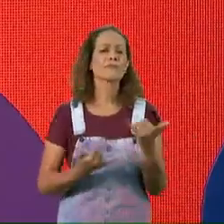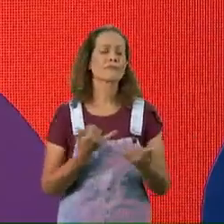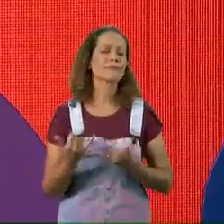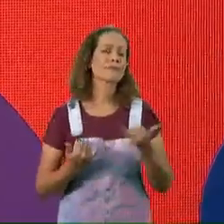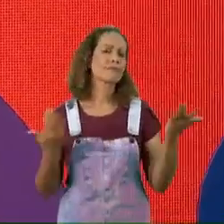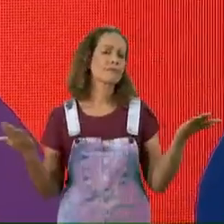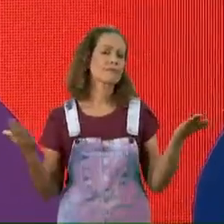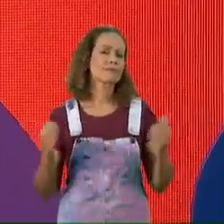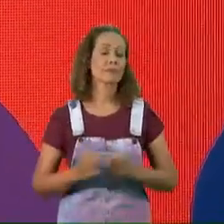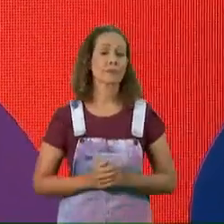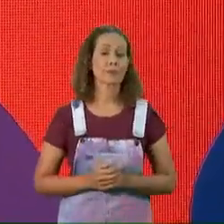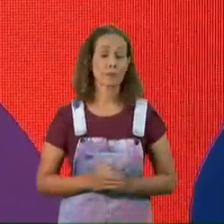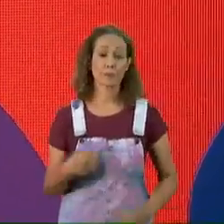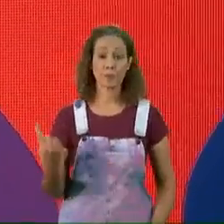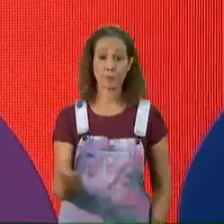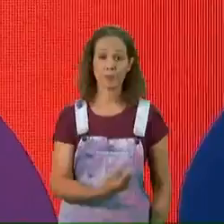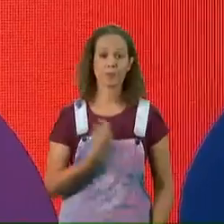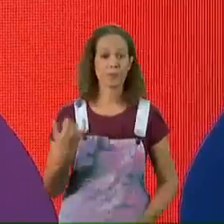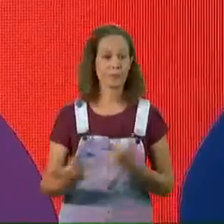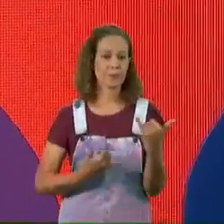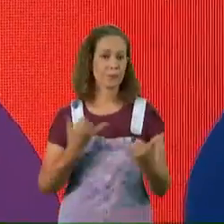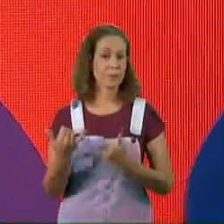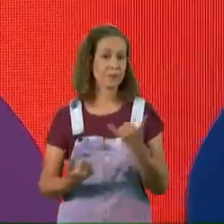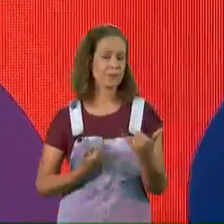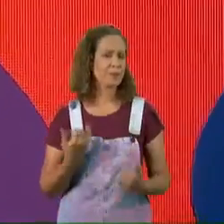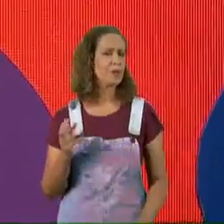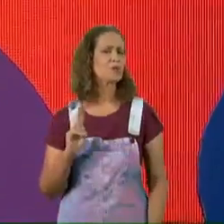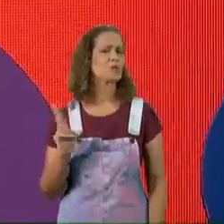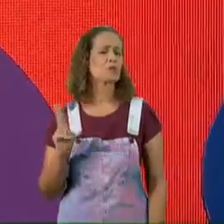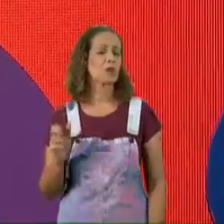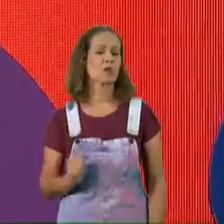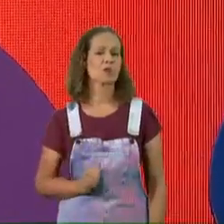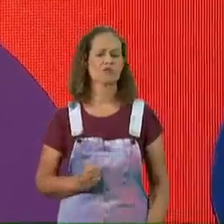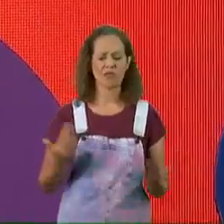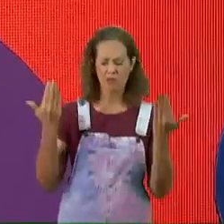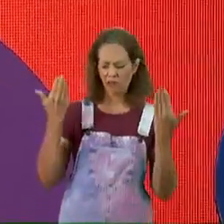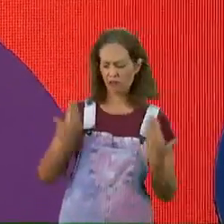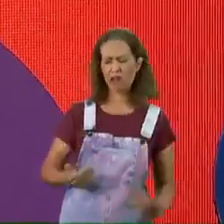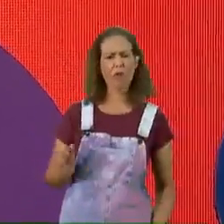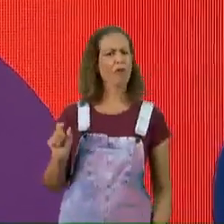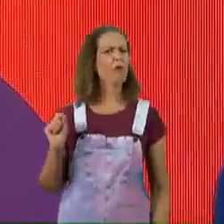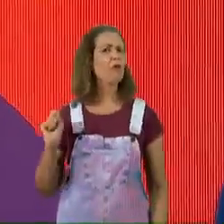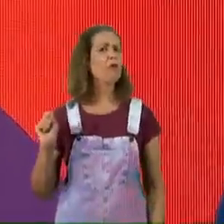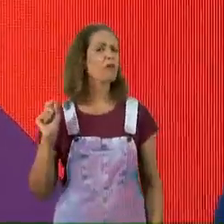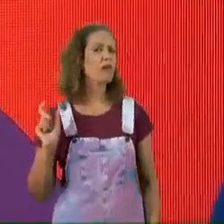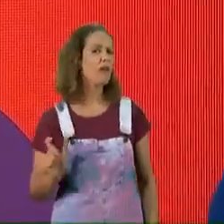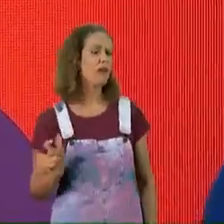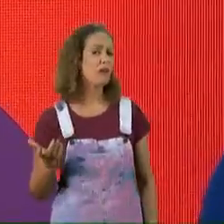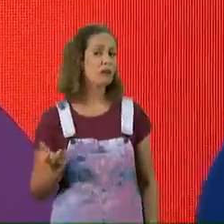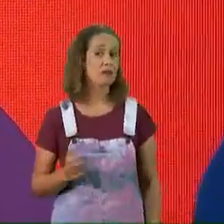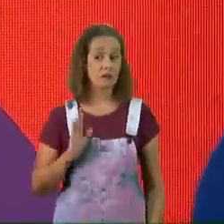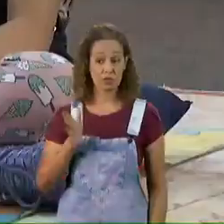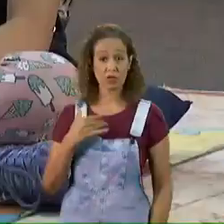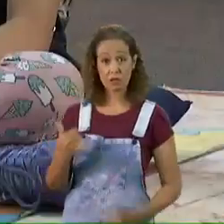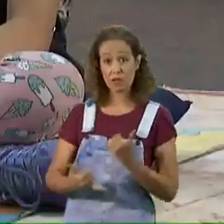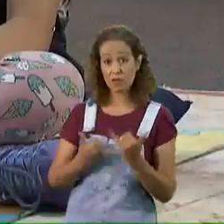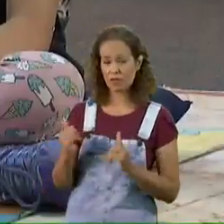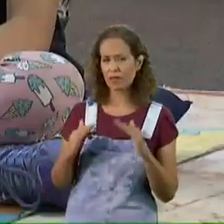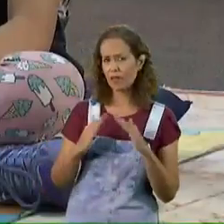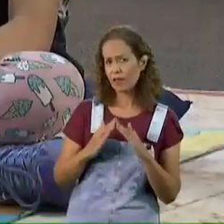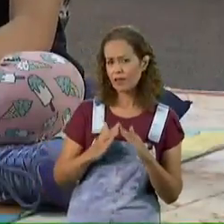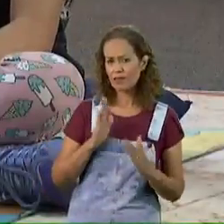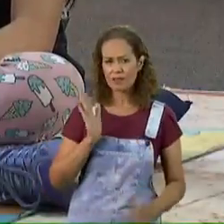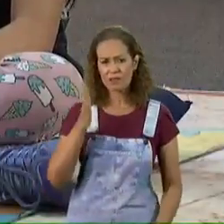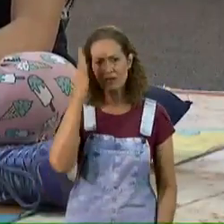brincadeira? A nossa brincadeira se chama Quem Sou Eu? Vocês já brincaram em casa? Sim. Já? Todo mundo já sabe como